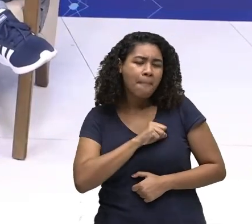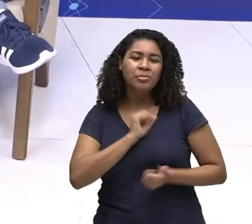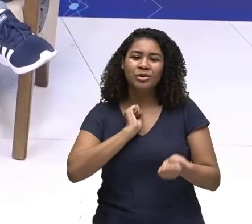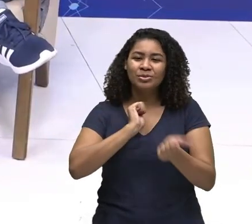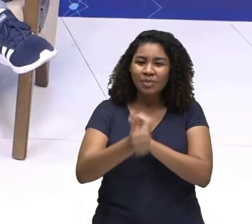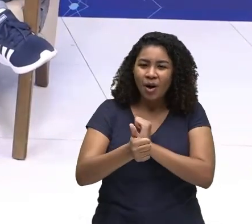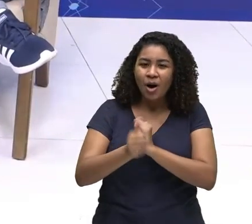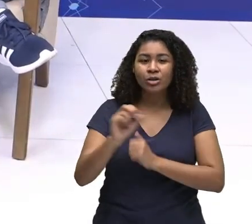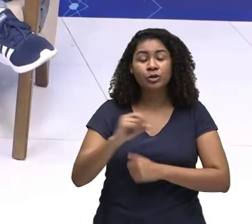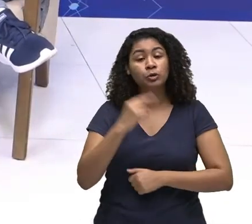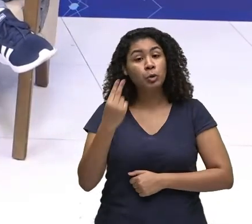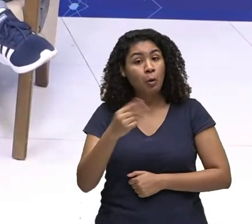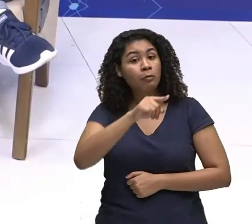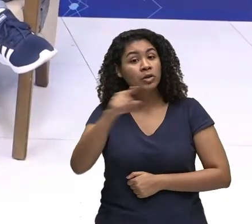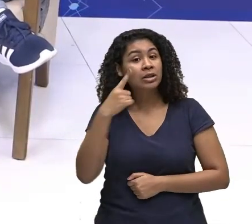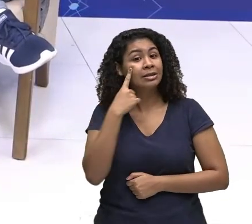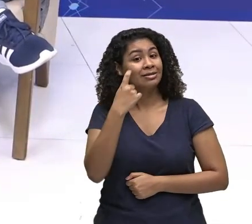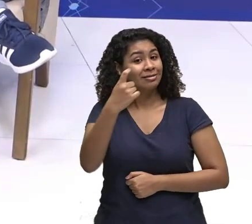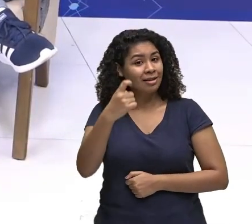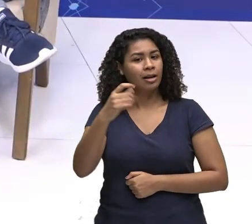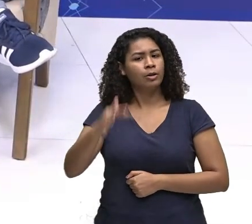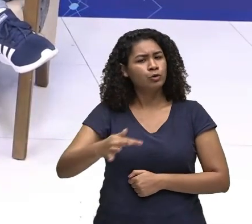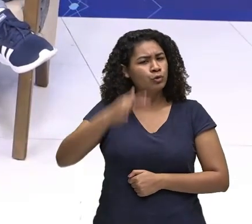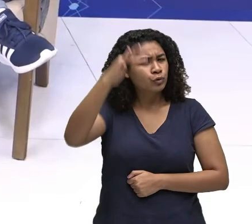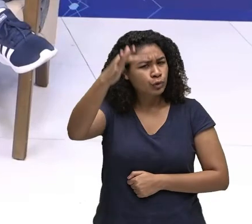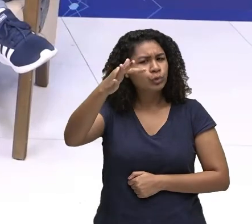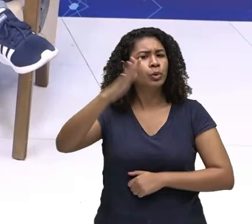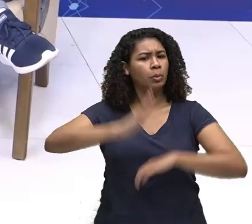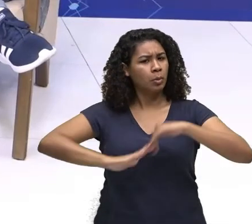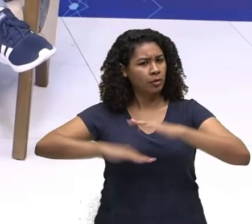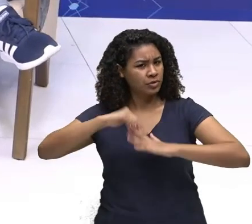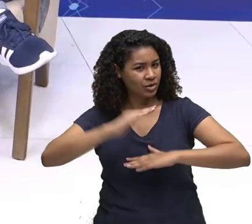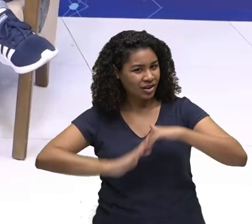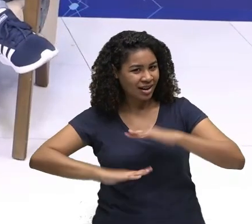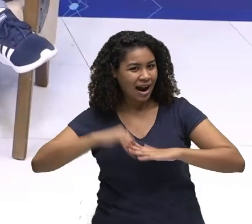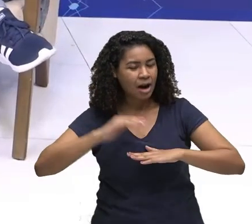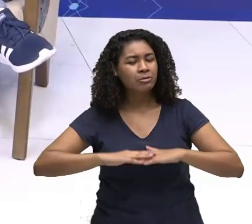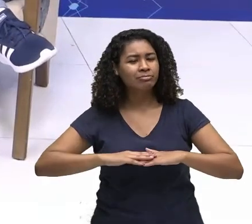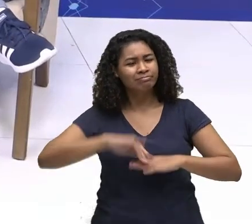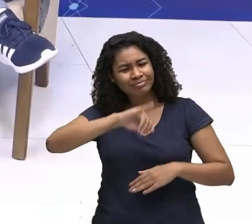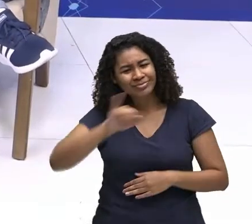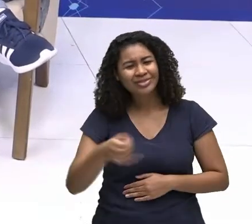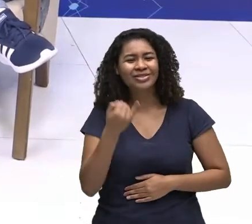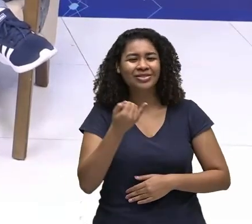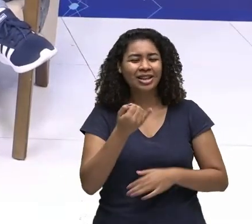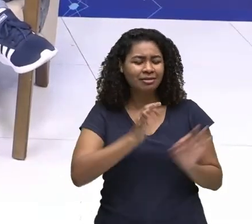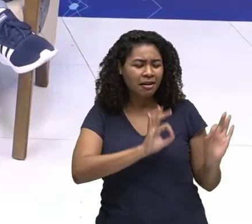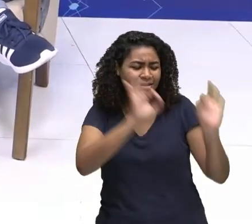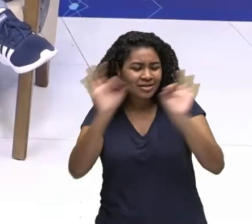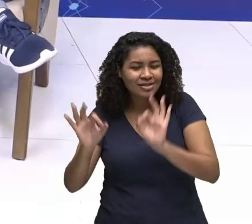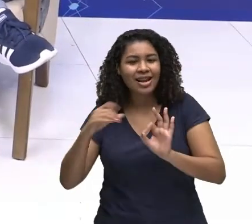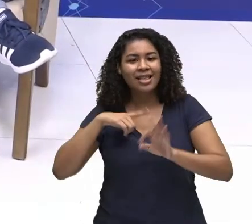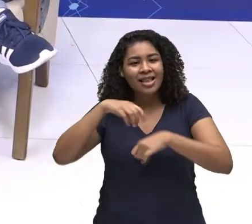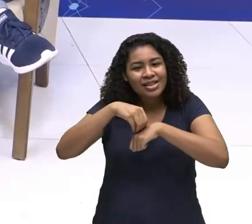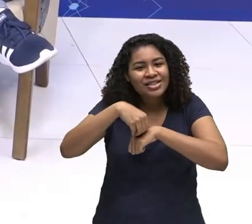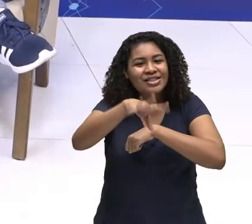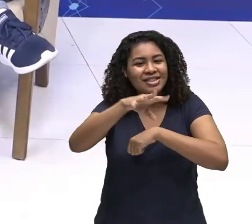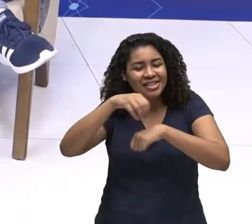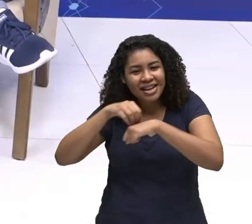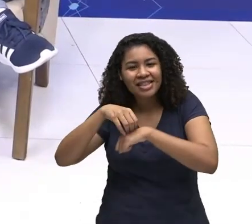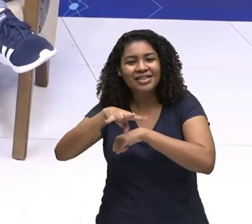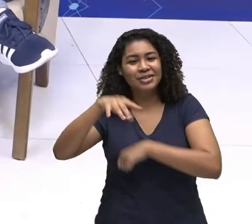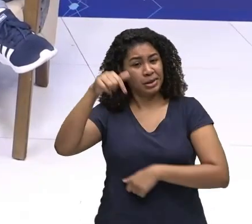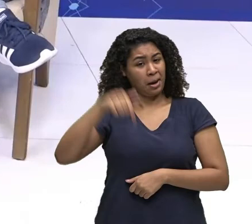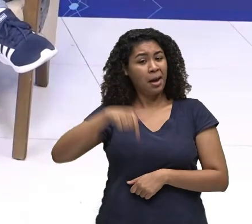deseja caminhar nesse trajeto de ser atleta, assiste, a gente tem dado dicas, tem dado algumas considerações